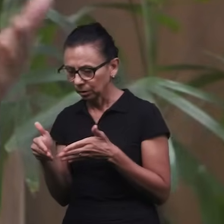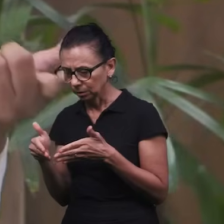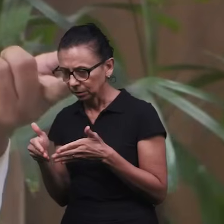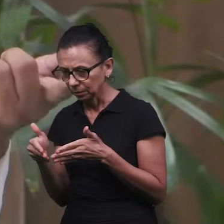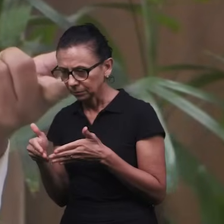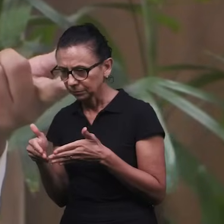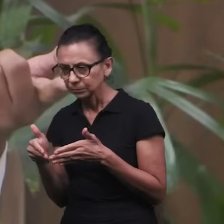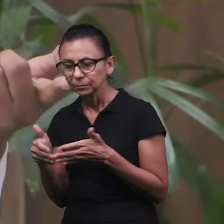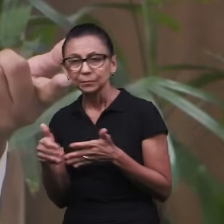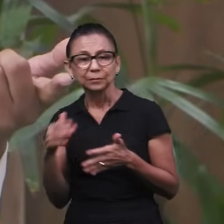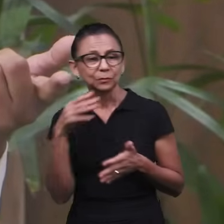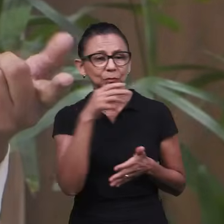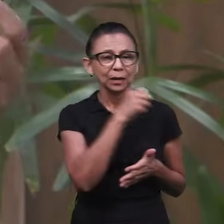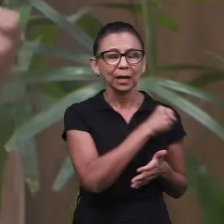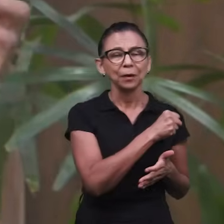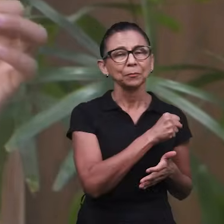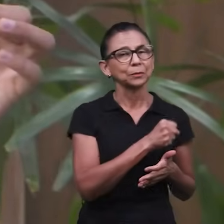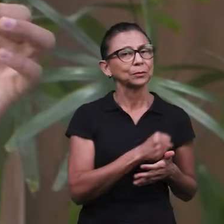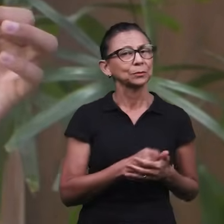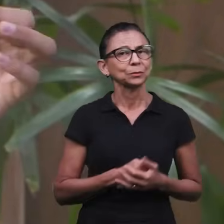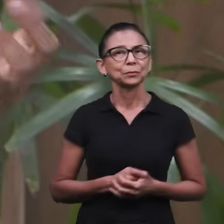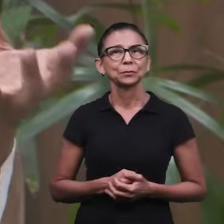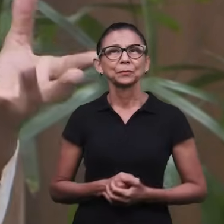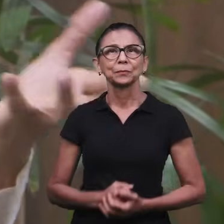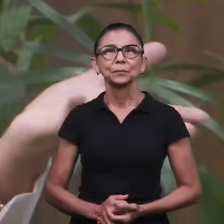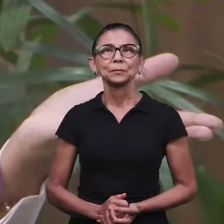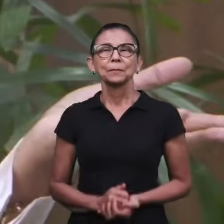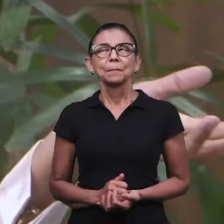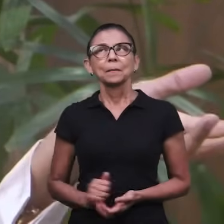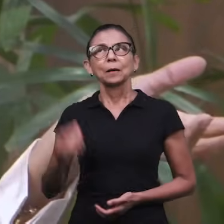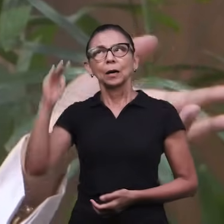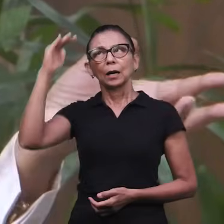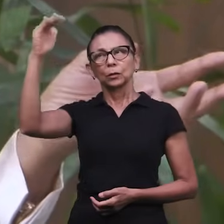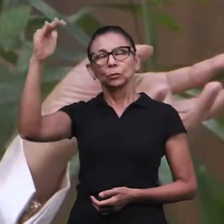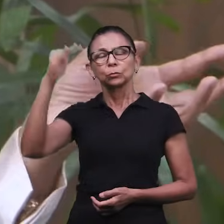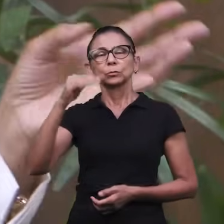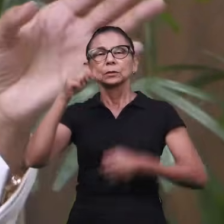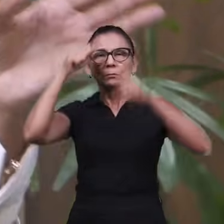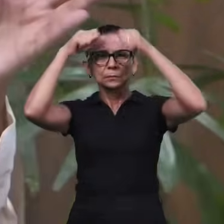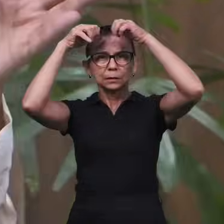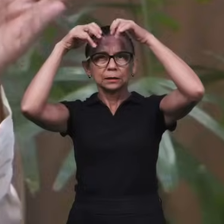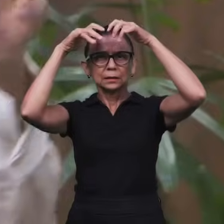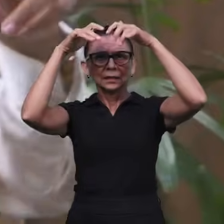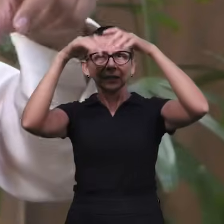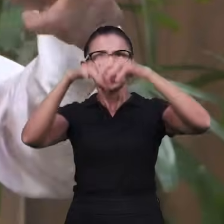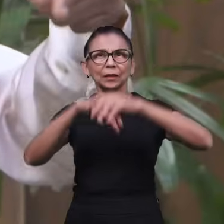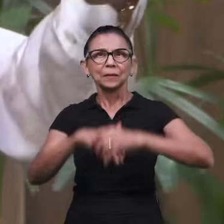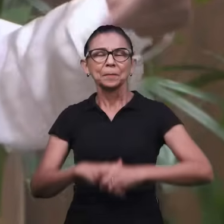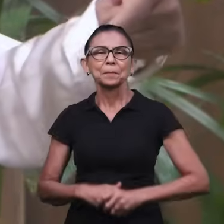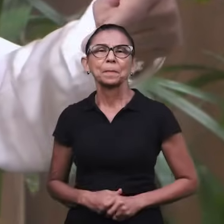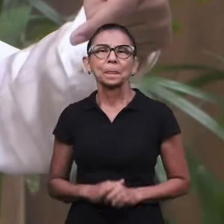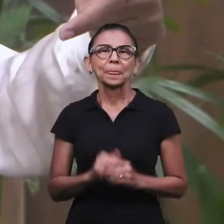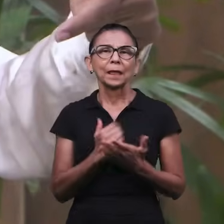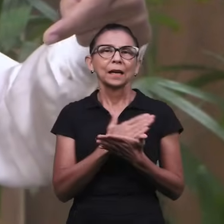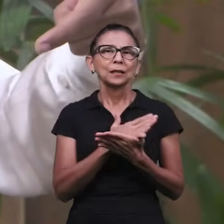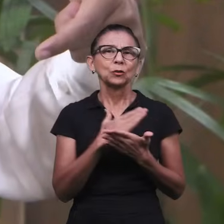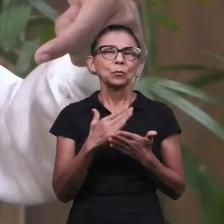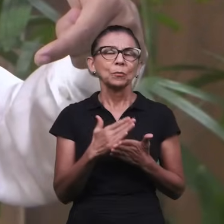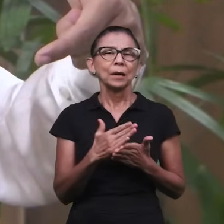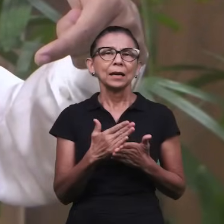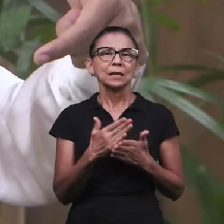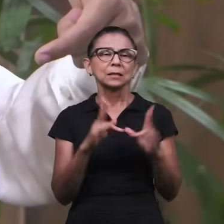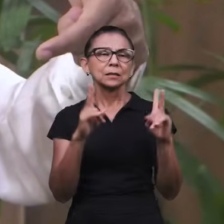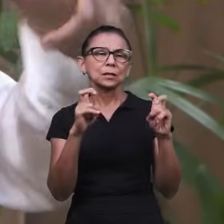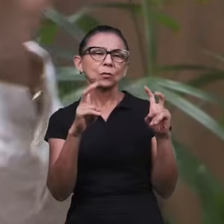E isso perdura na vida adulta. O adulto com TDAH, por exemplo, ele começa falando de um tema, daqui a pouquinho ele já trocou